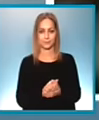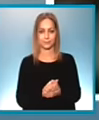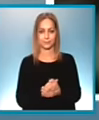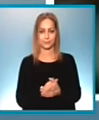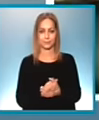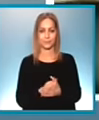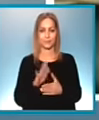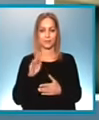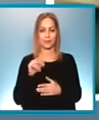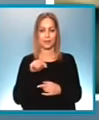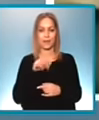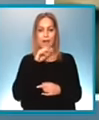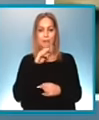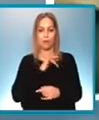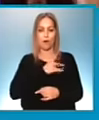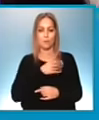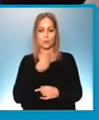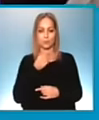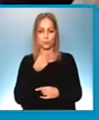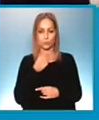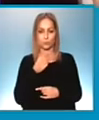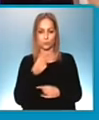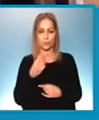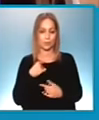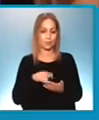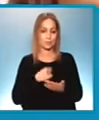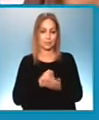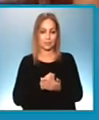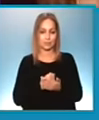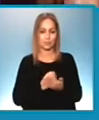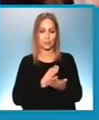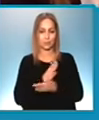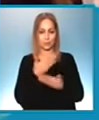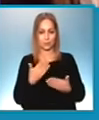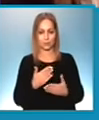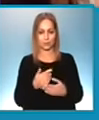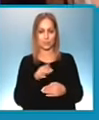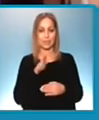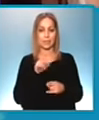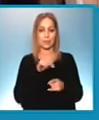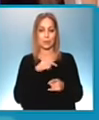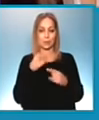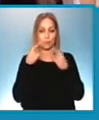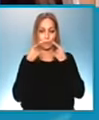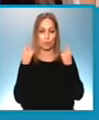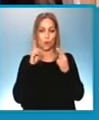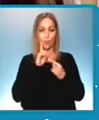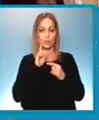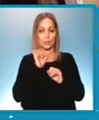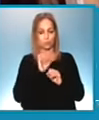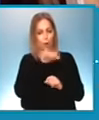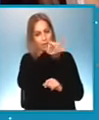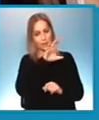Maja, baka te puno voli i svi smo uz tebe. Majane, pokaži svoje kvalitete u